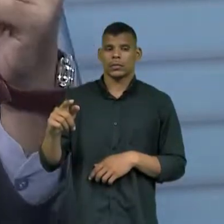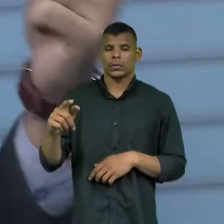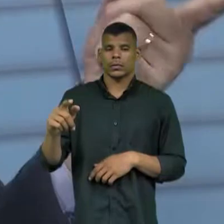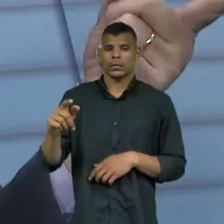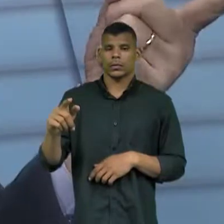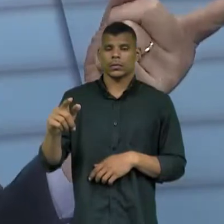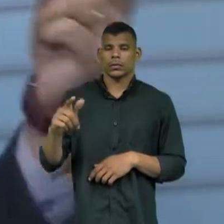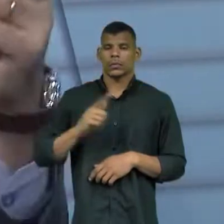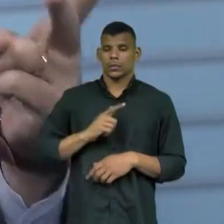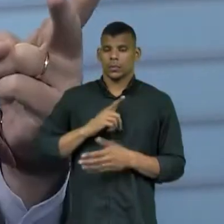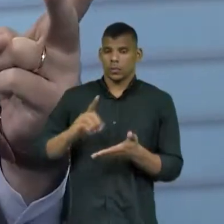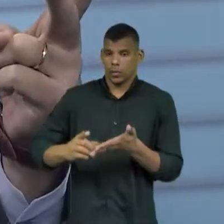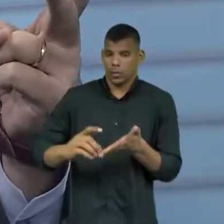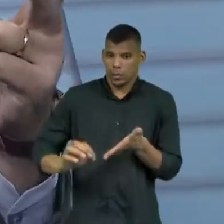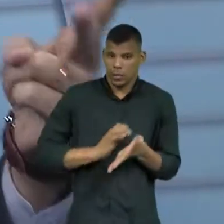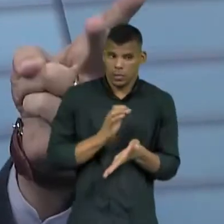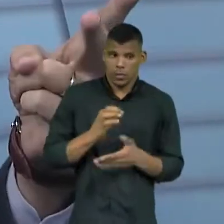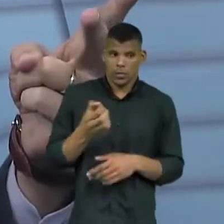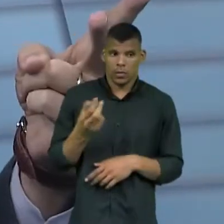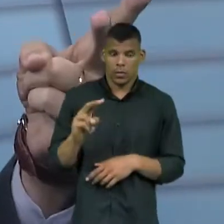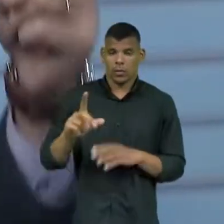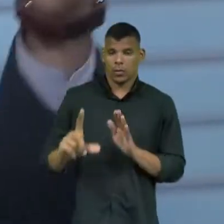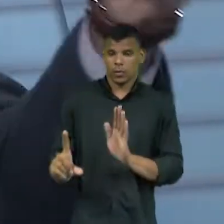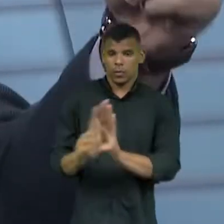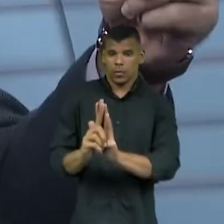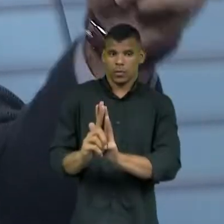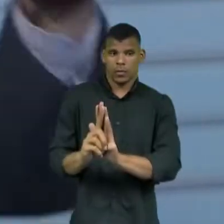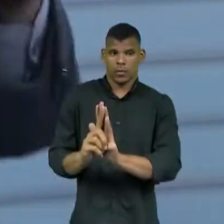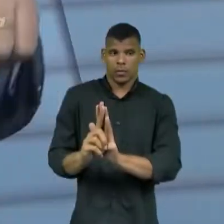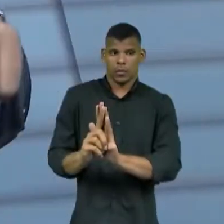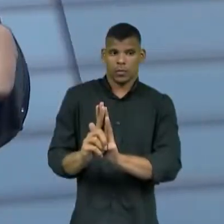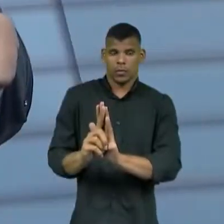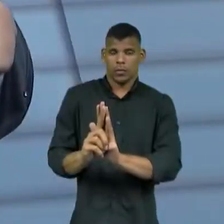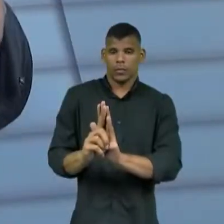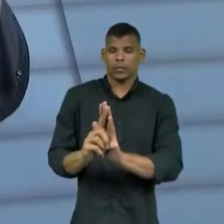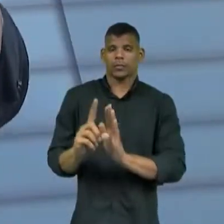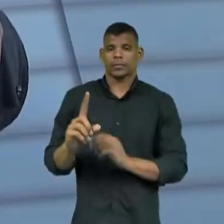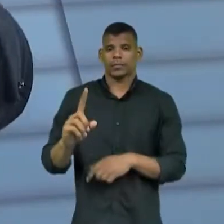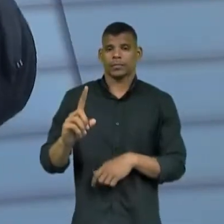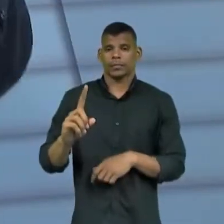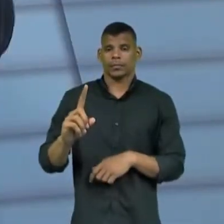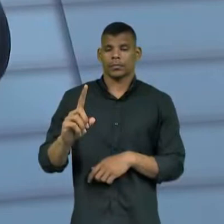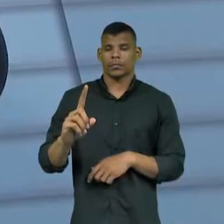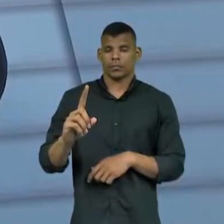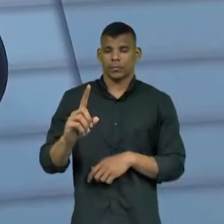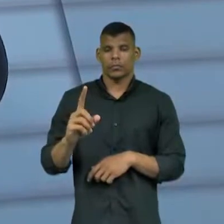um decreto ou uma lei específica para favorecer